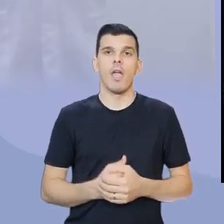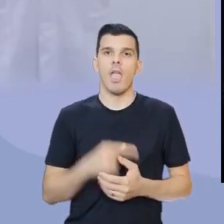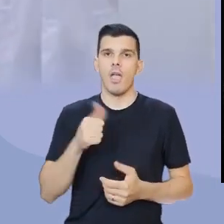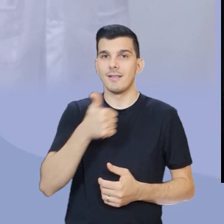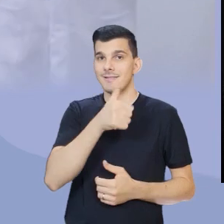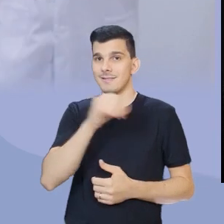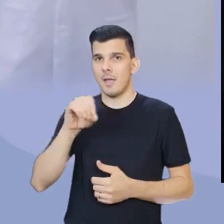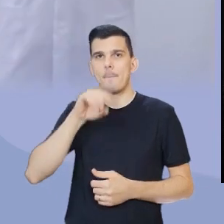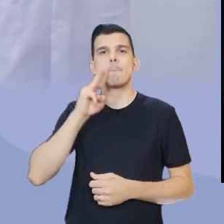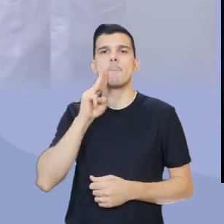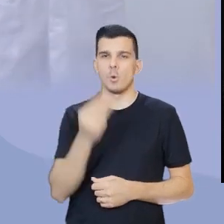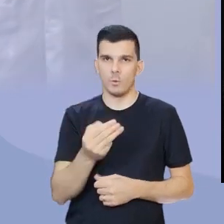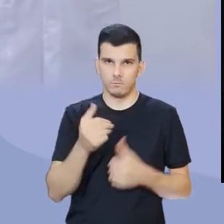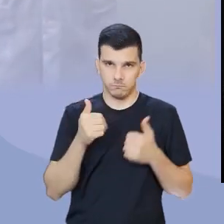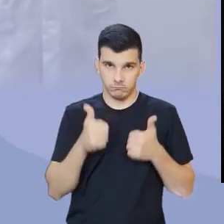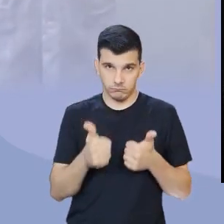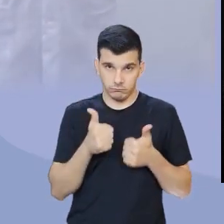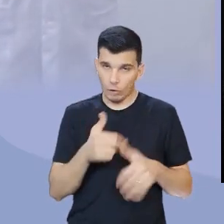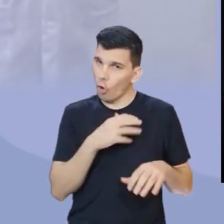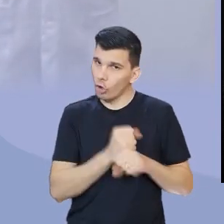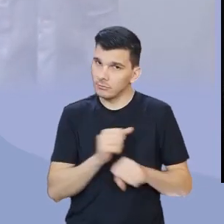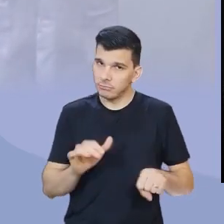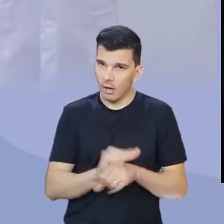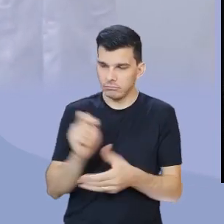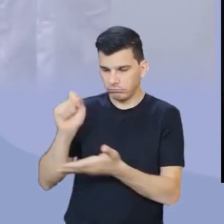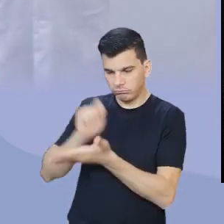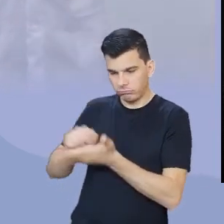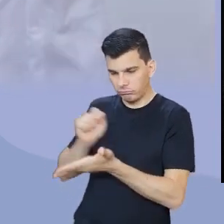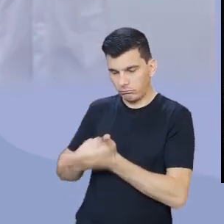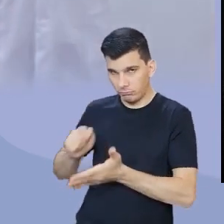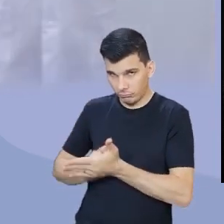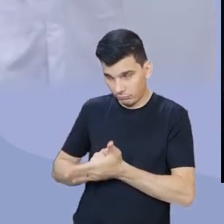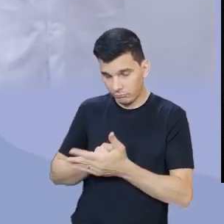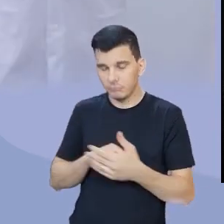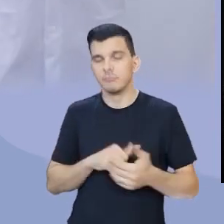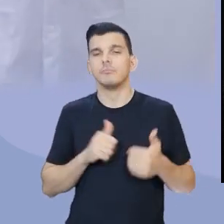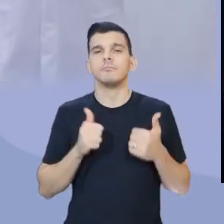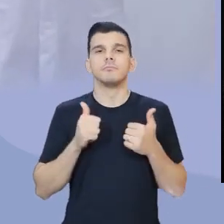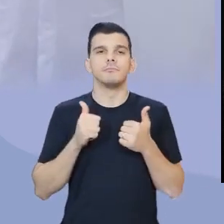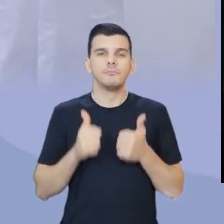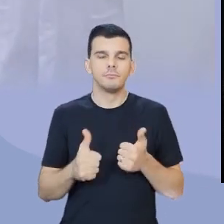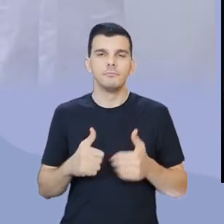100 milhões. Então a primeira continha que a gente já vai fazer é achar o plantio, beleza?